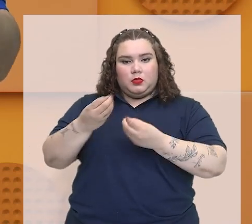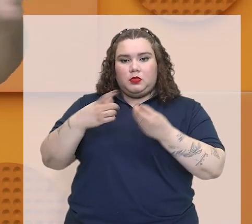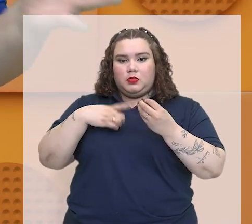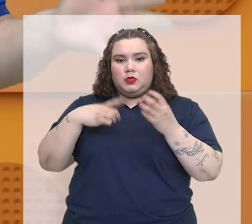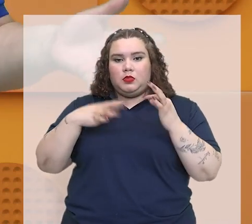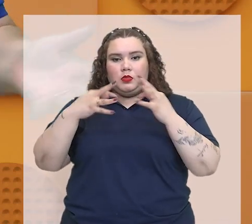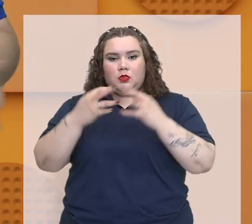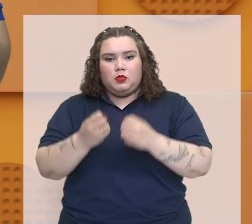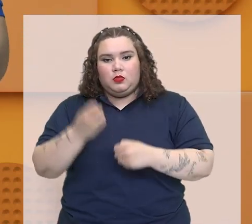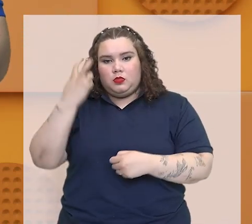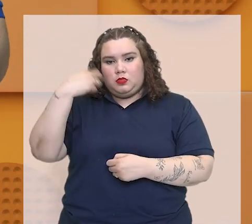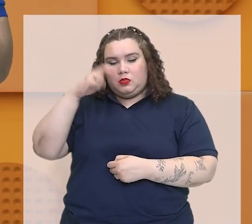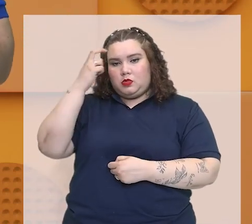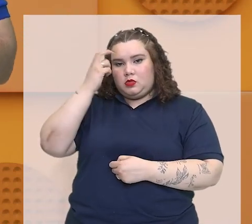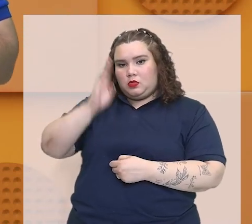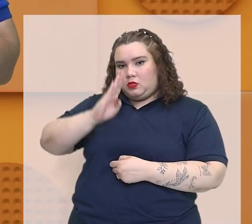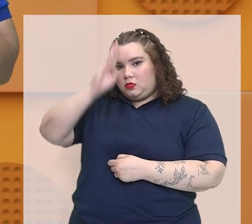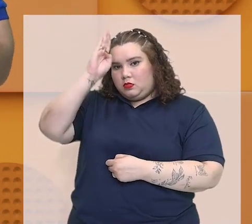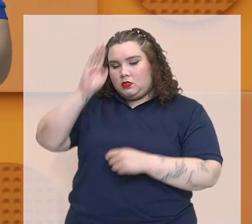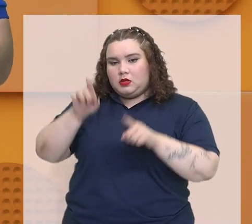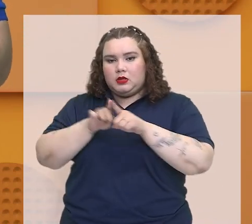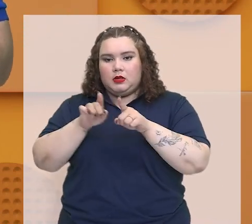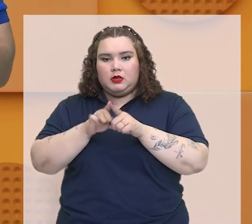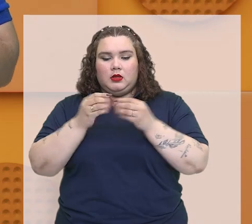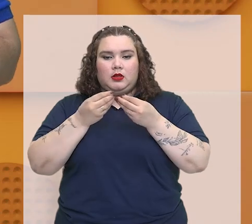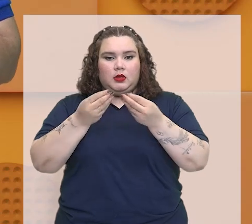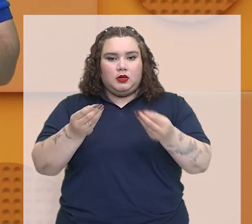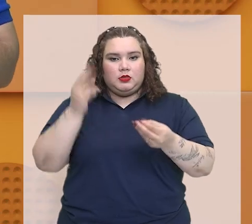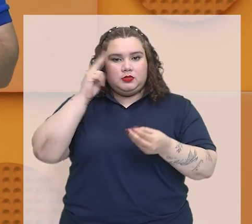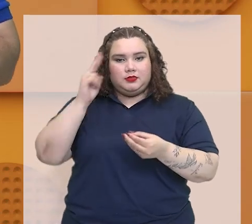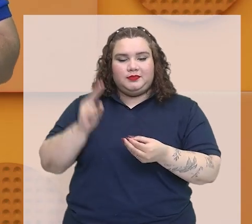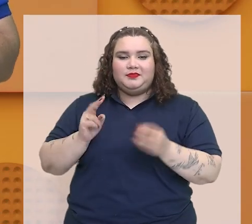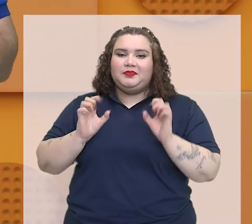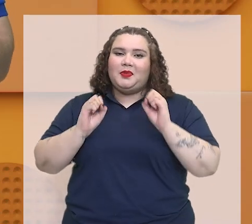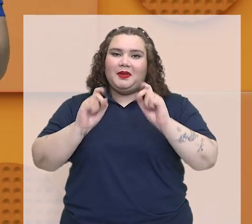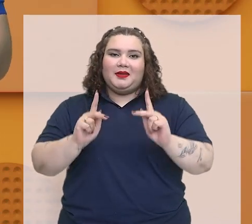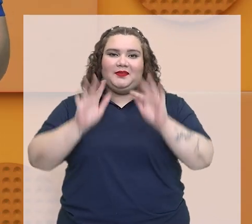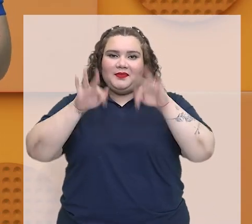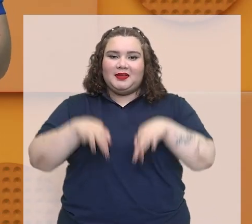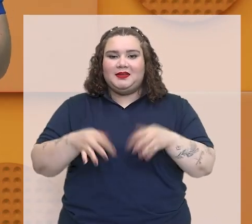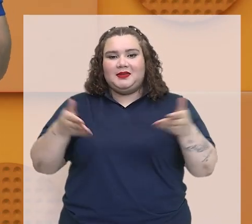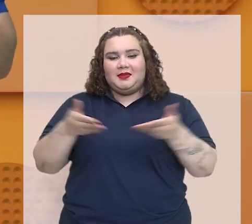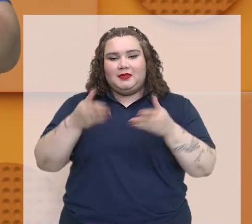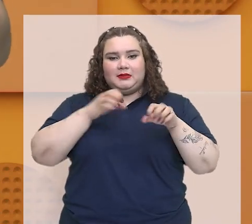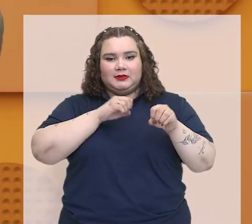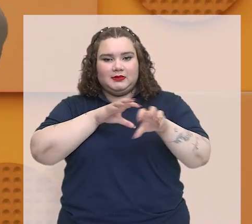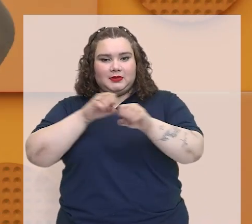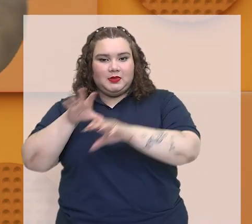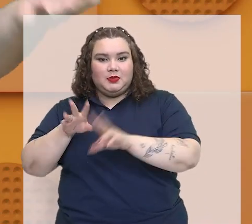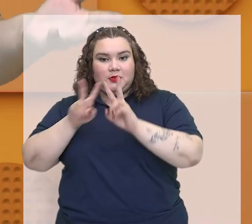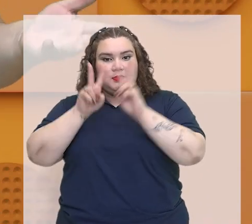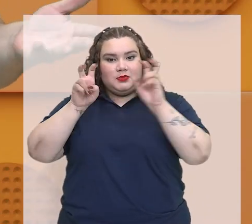de toda a cultura aí dos romanos e o que eles deixaram para a gente. Atingi o meu objetivo, que era trabalhar um